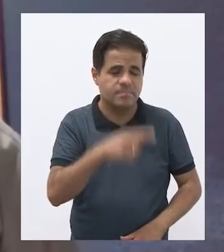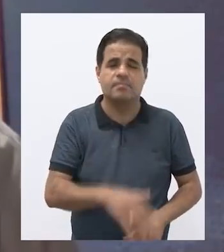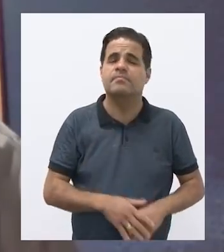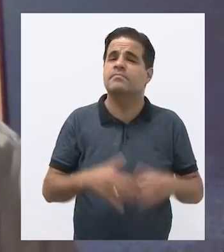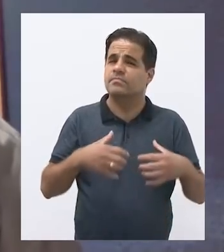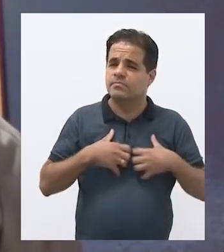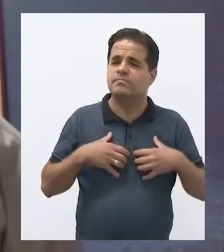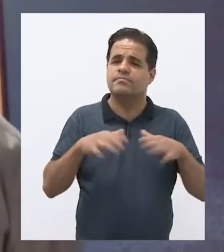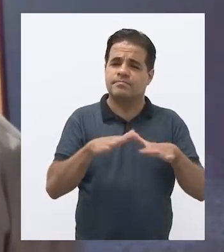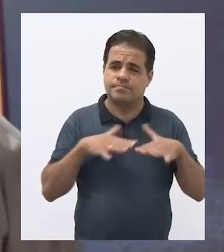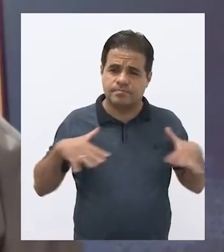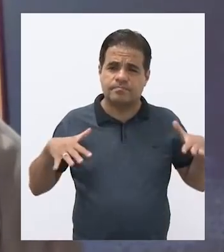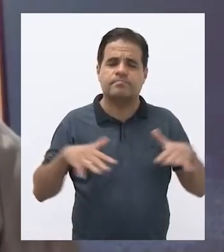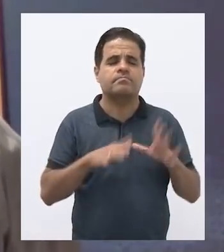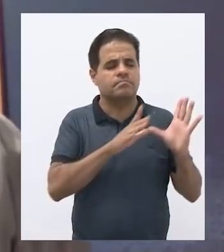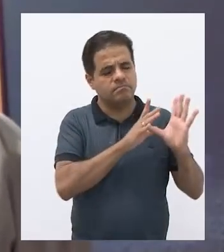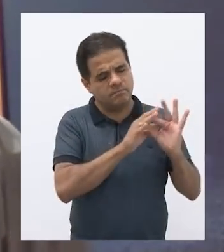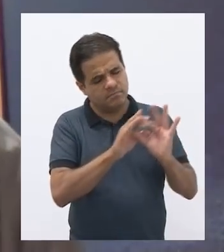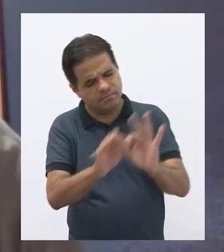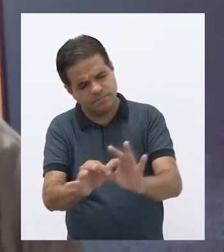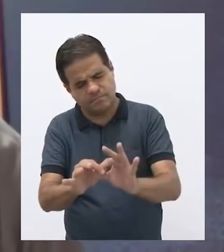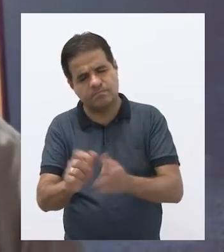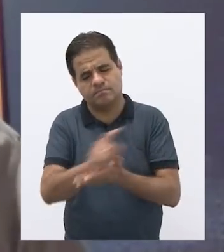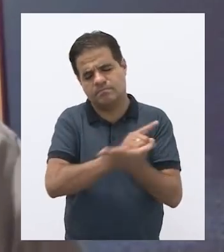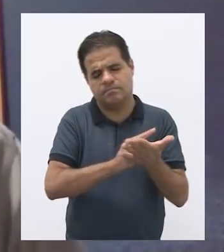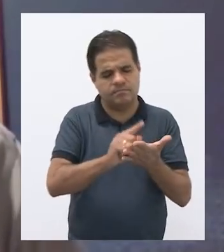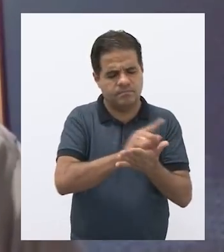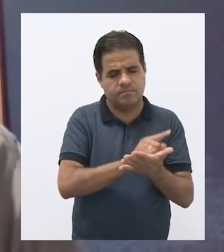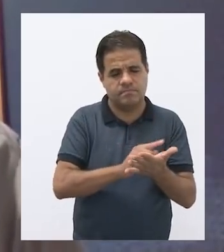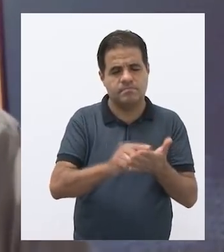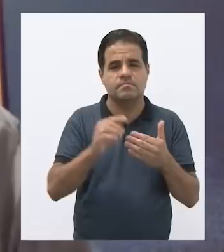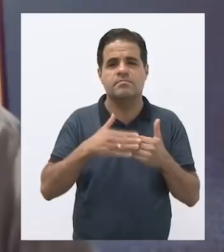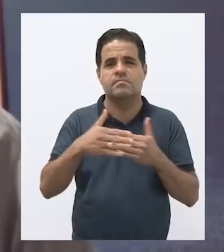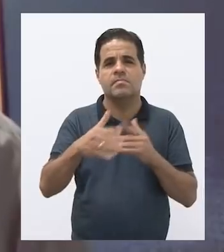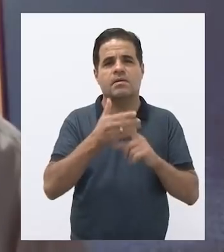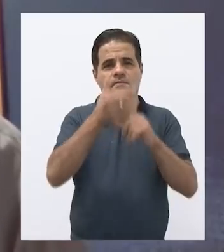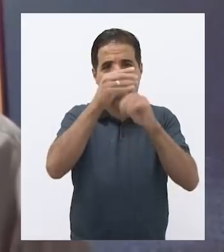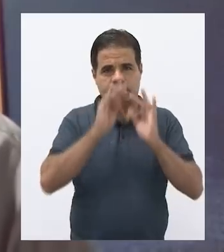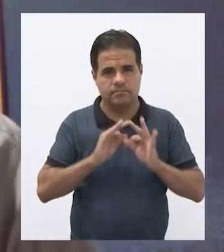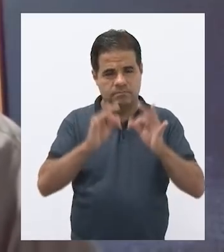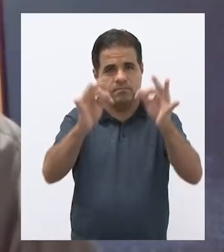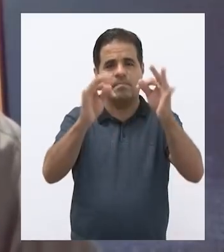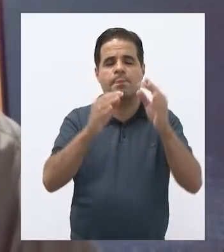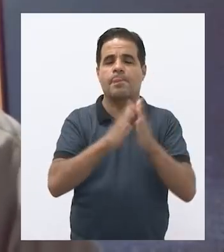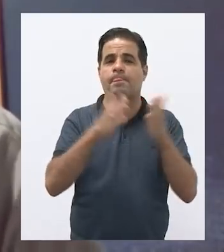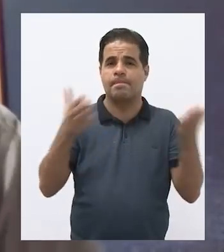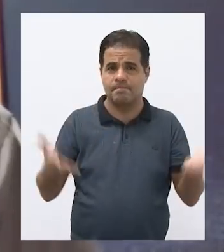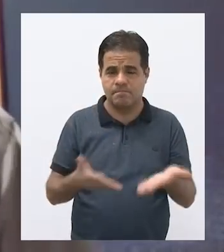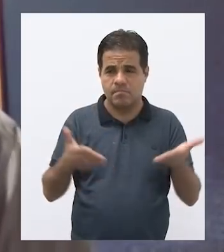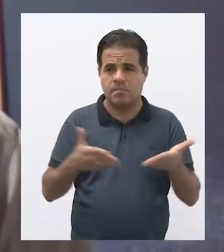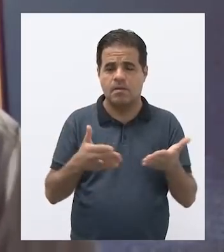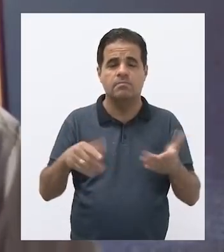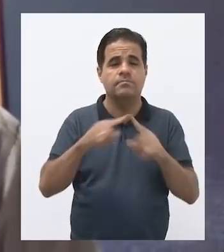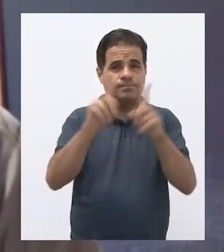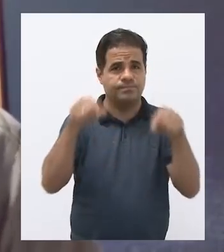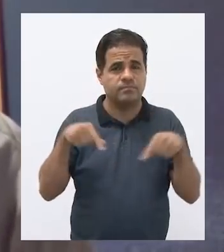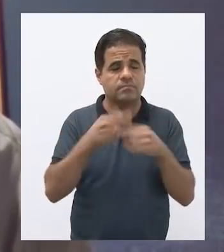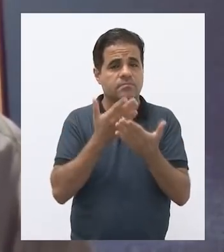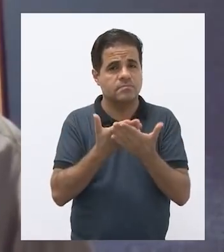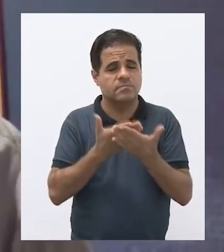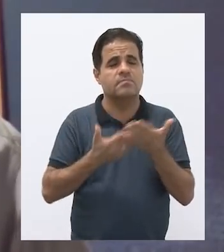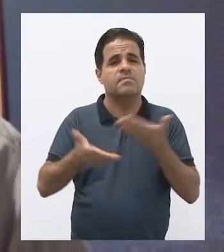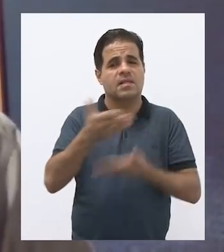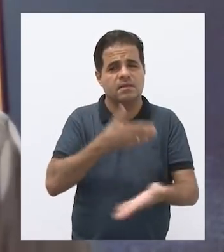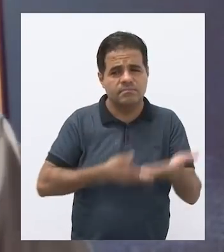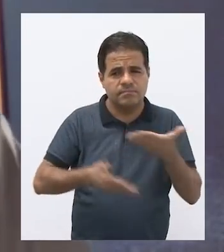maneira geral, o contexto do digital, o contexto da tecnologia na sala de aula, nessa relação